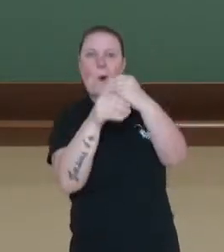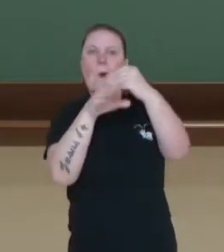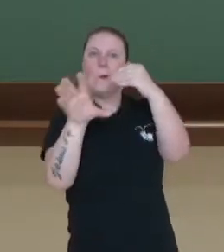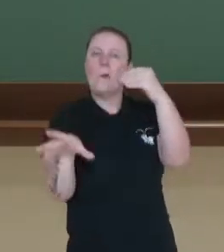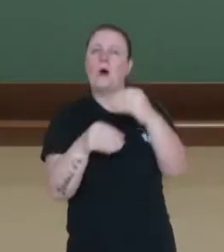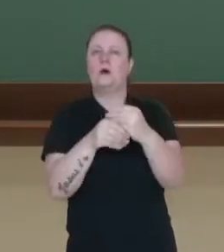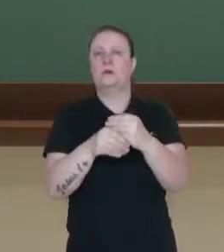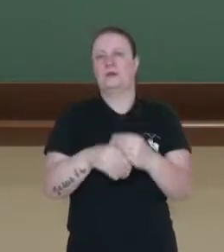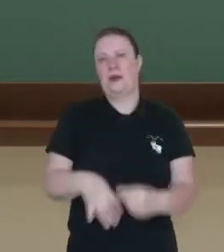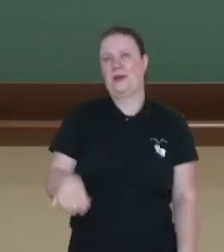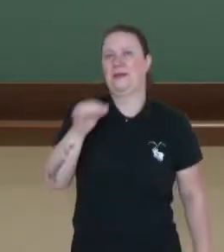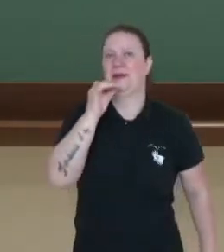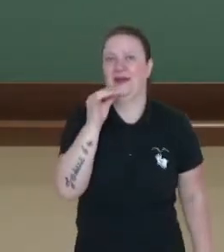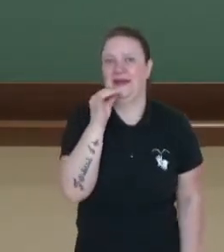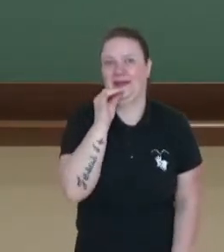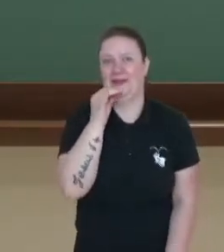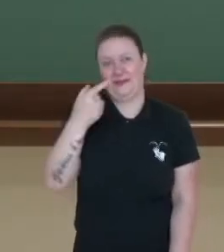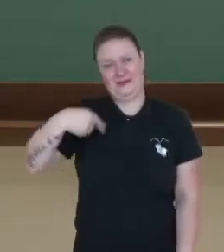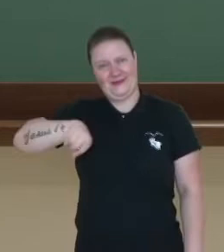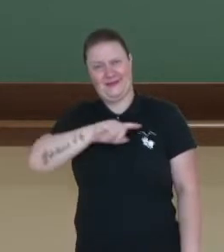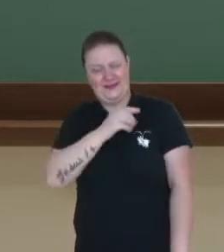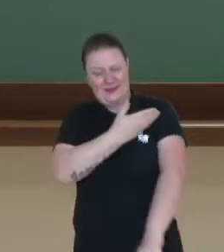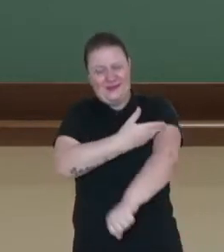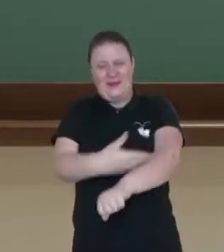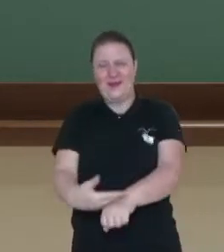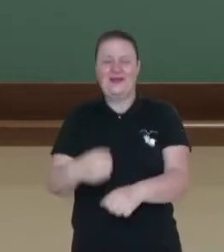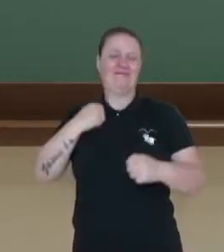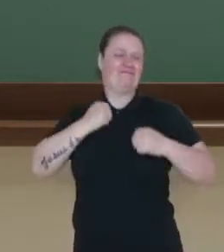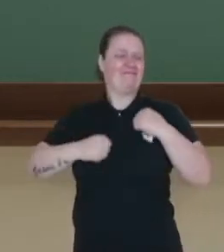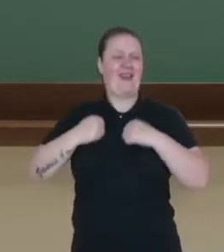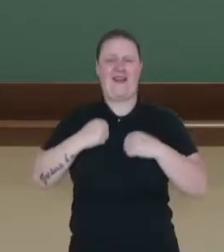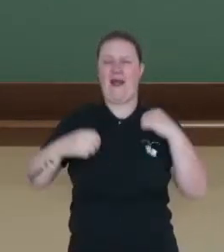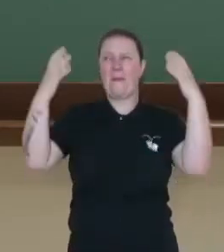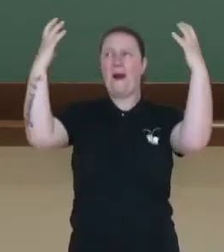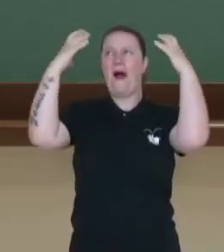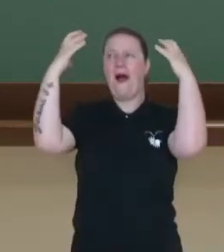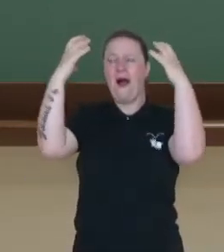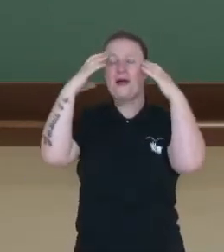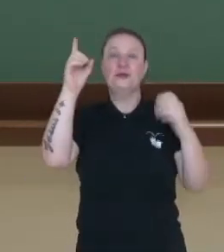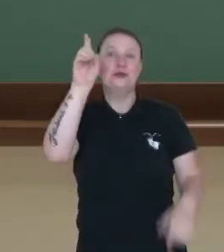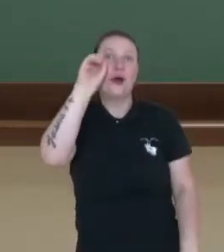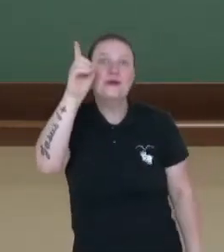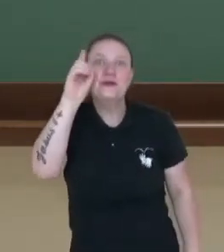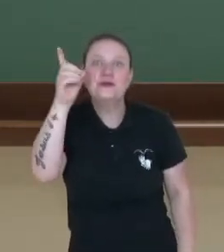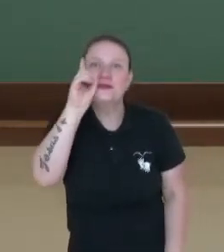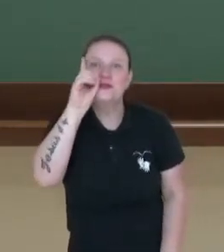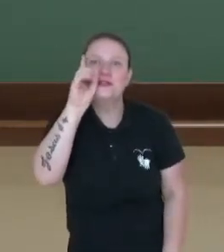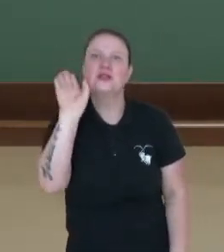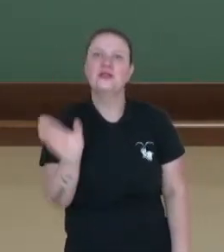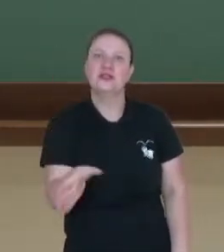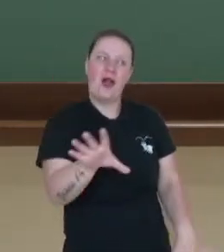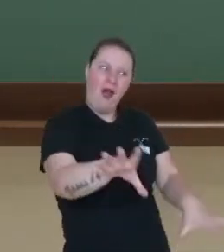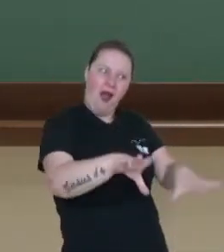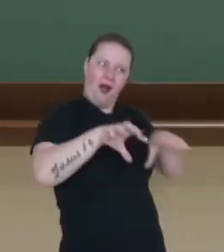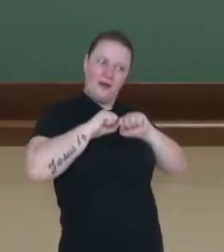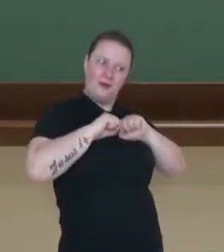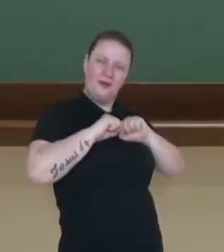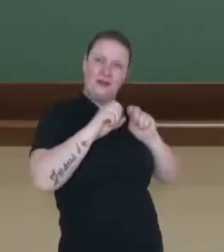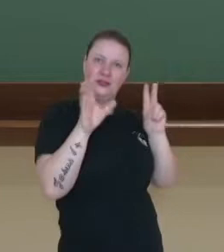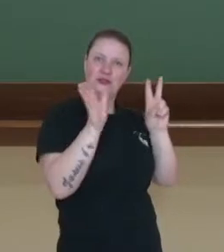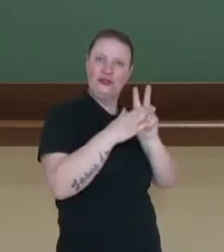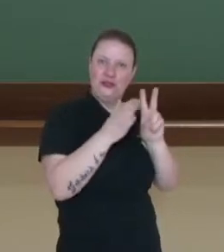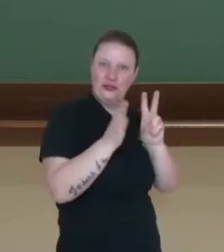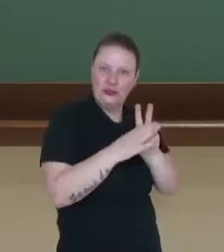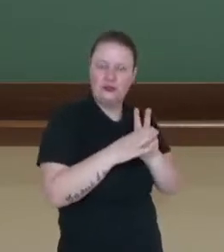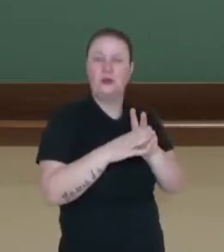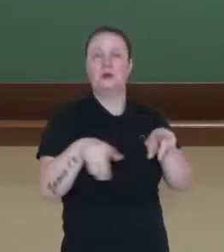do banho diário, né? O hábito do banho diário é um hábito que nós herdamos dos indígenas, né? A capoeira que